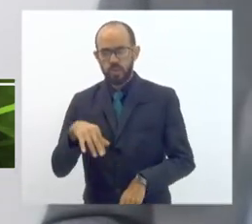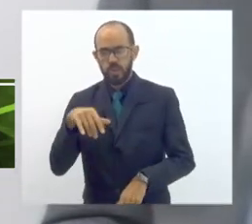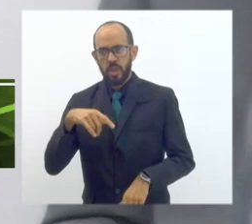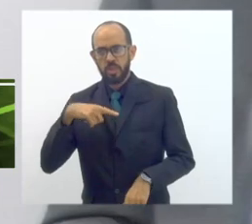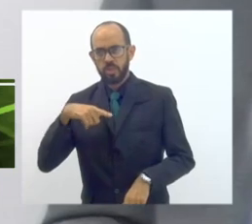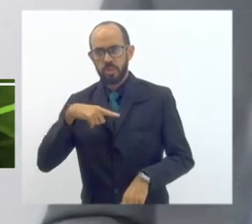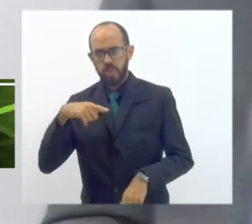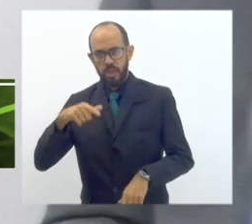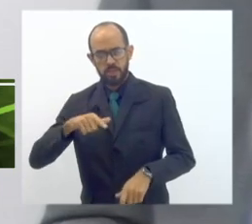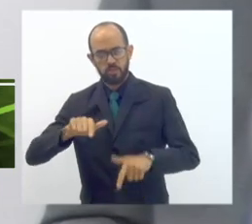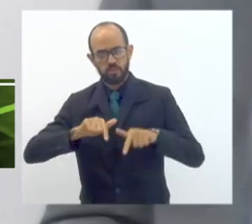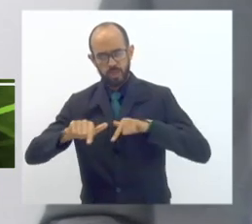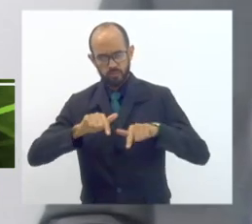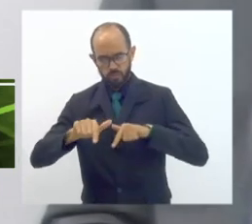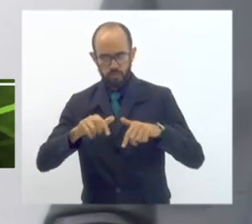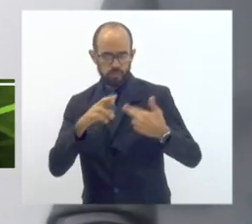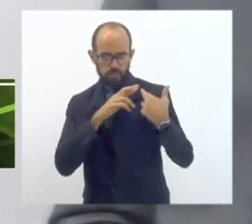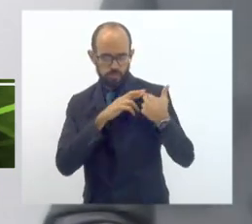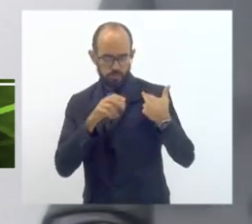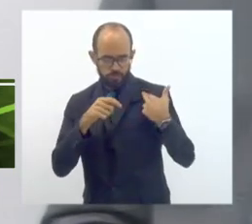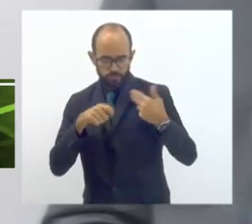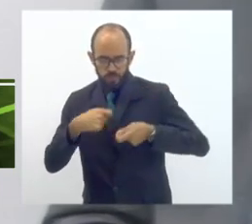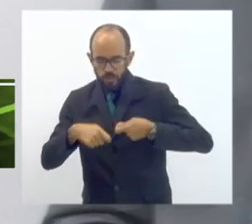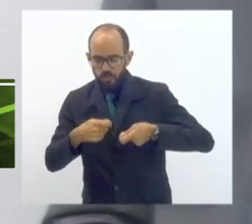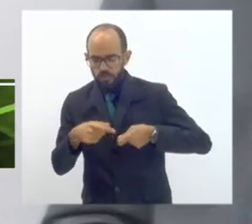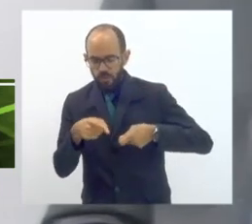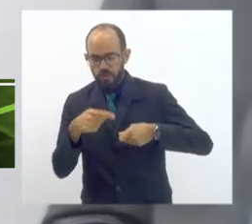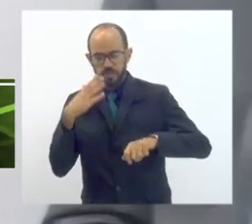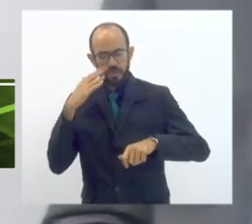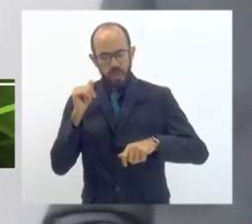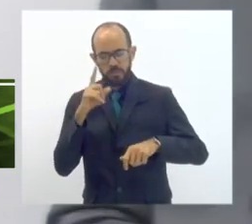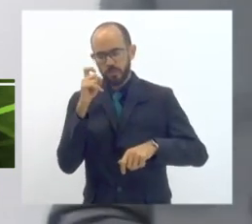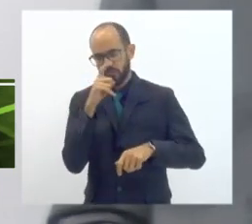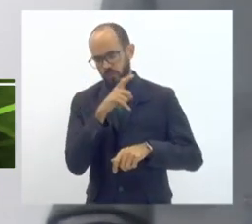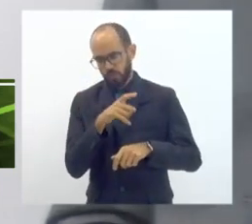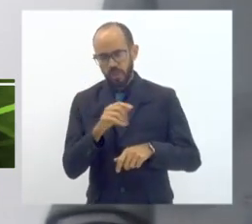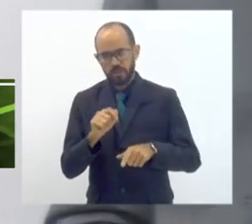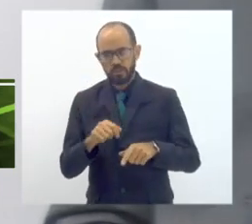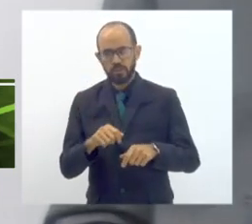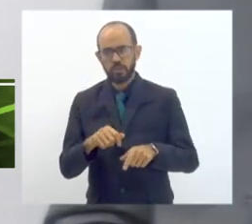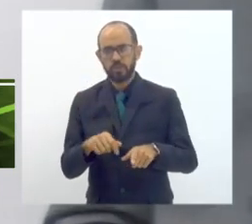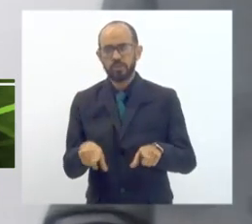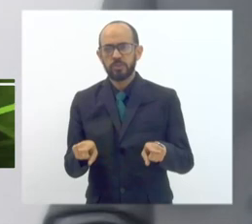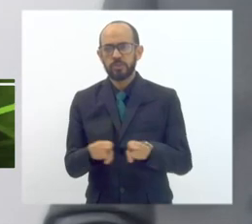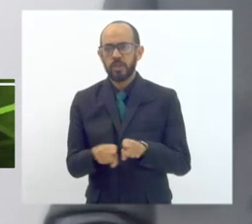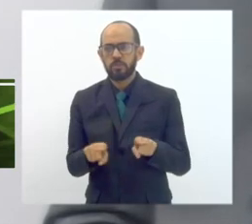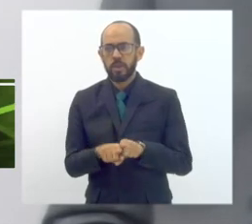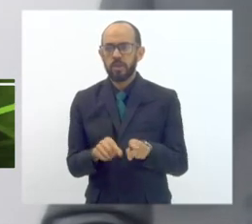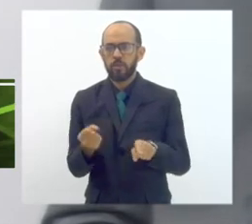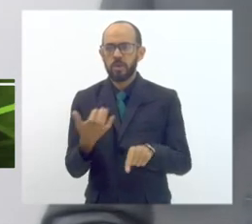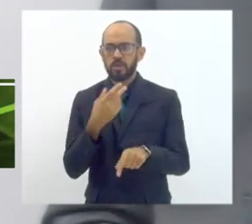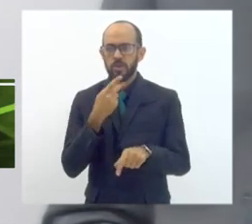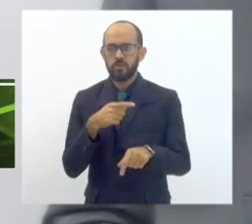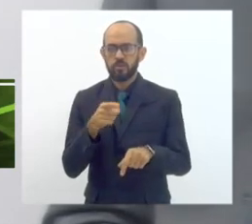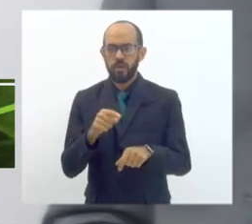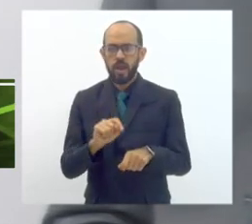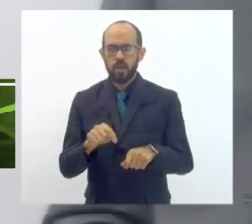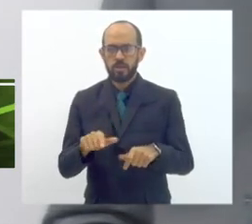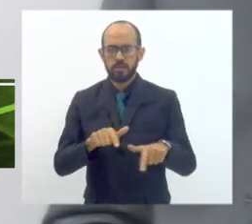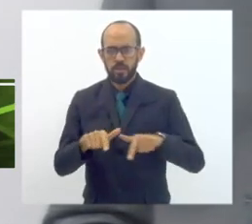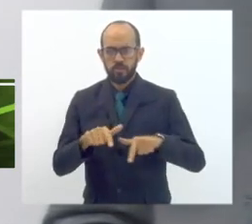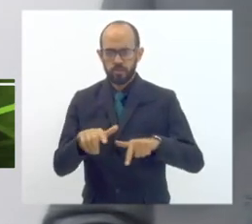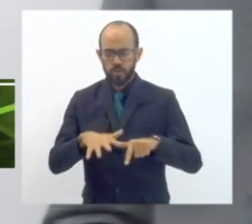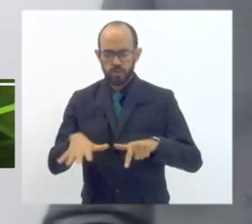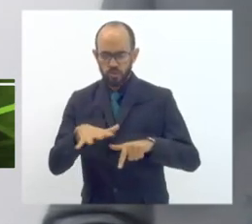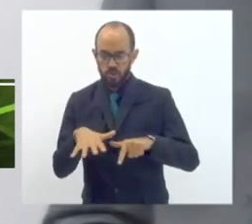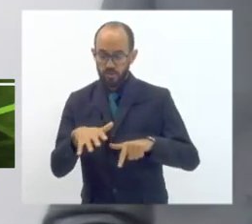gestão direta sabe a dificuldade que é gerir um serviço. E quando a gente fala de gestão de serviços regionais, isso se torna ainda